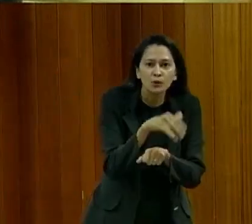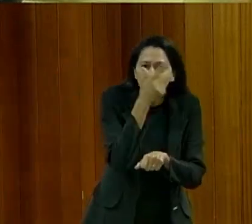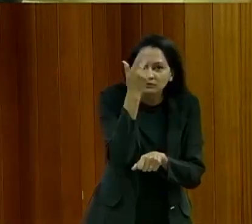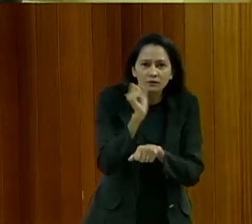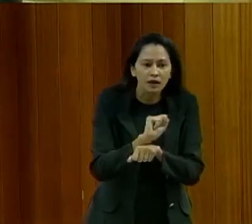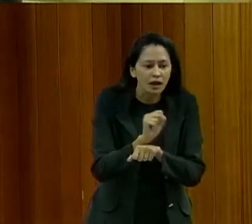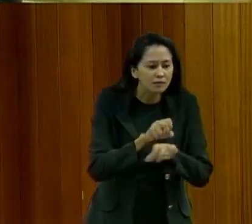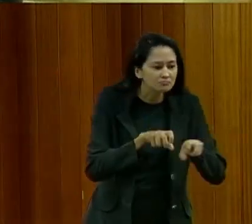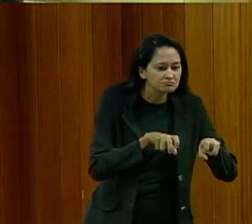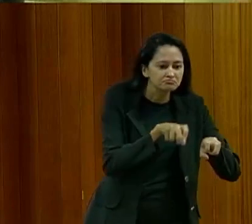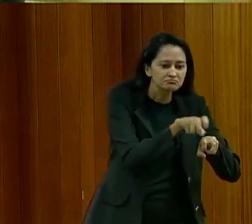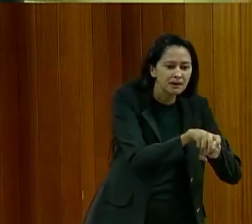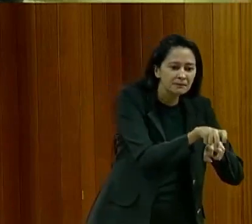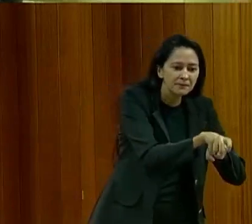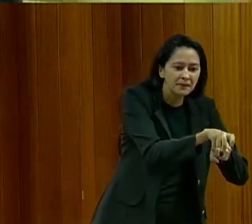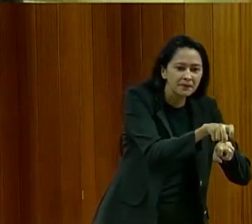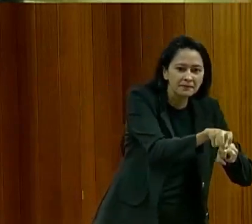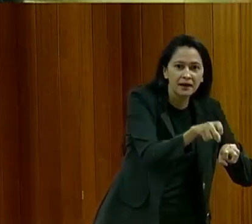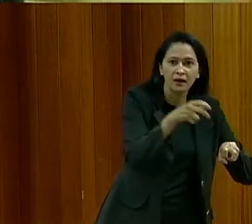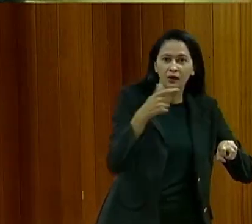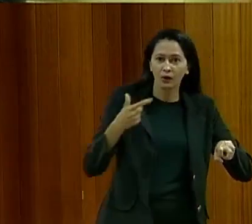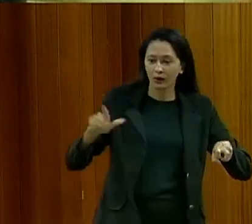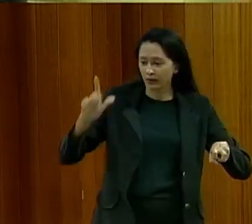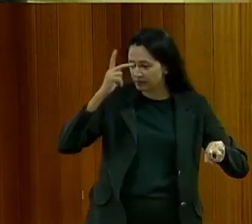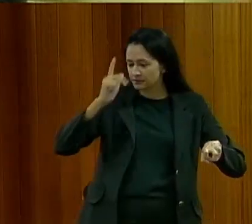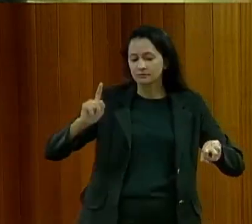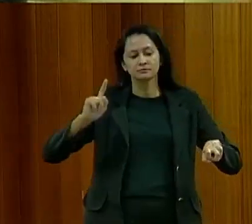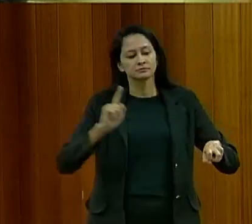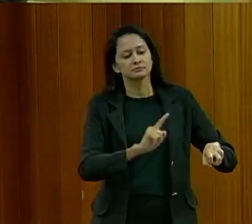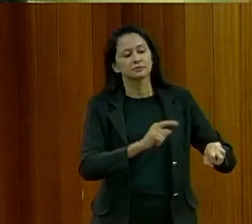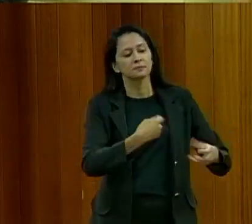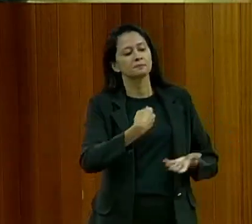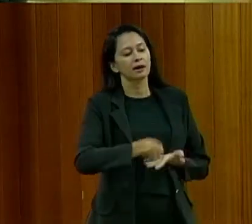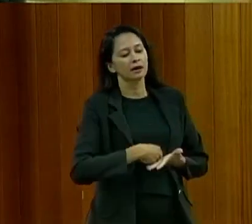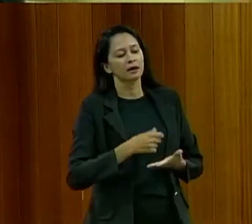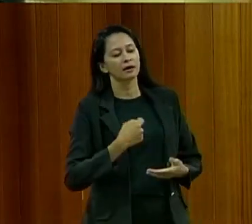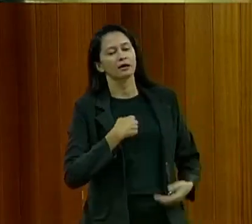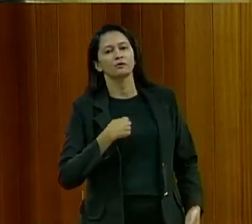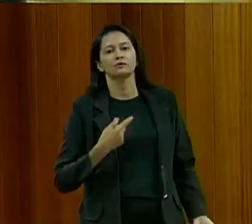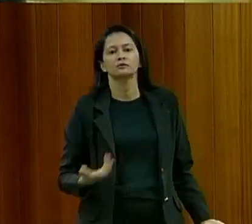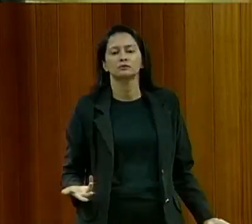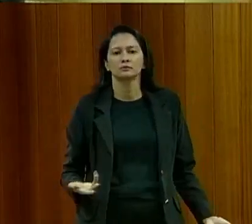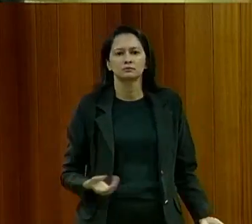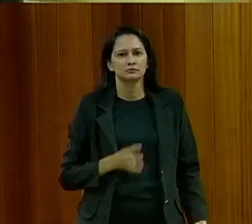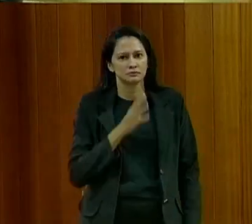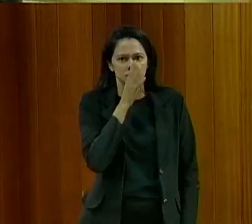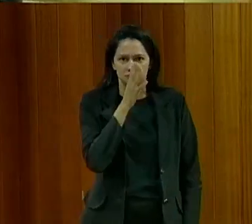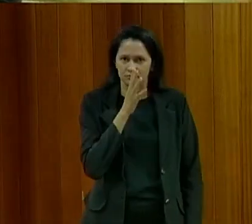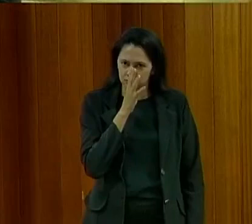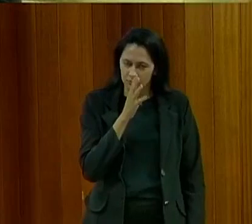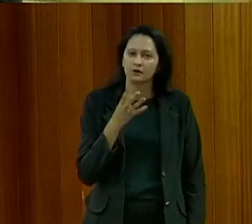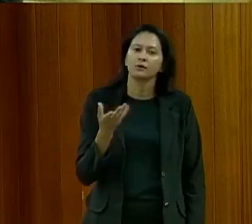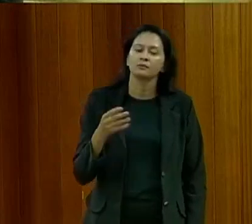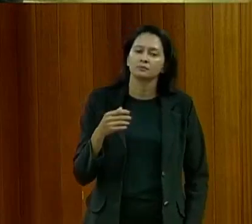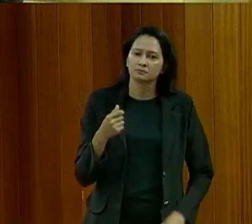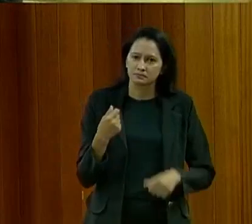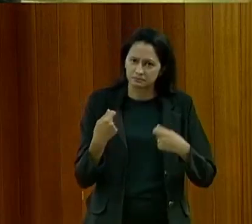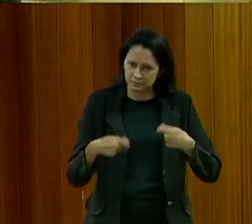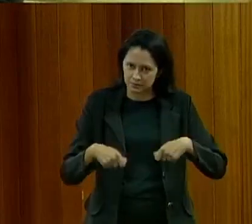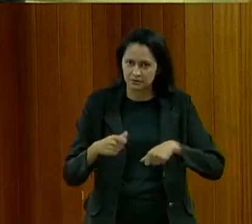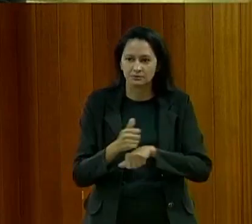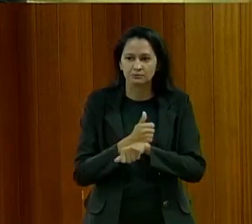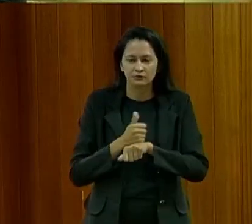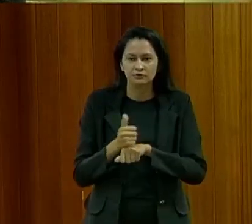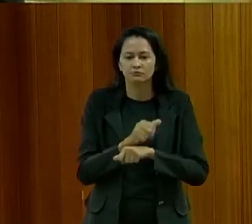para garantir a segurança de todos que estão ali, para assistir, né, os jogos com segurança,